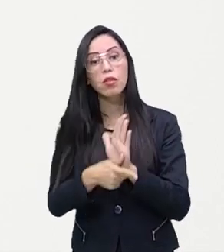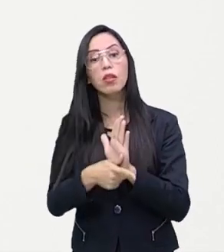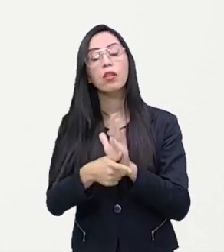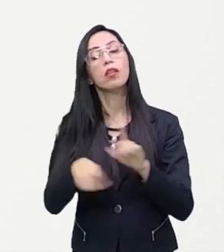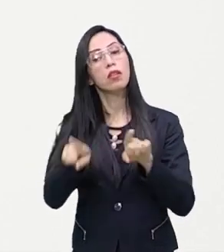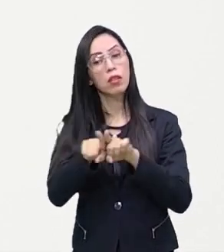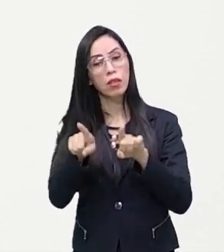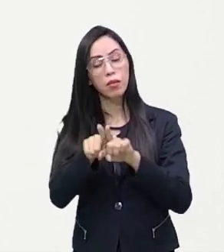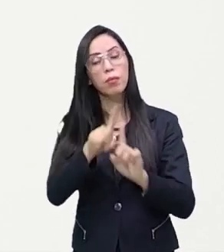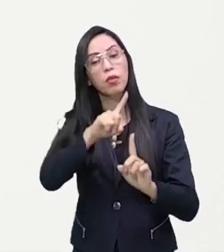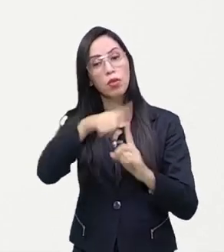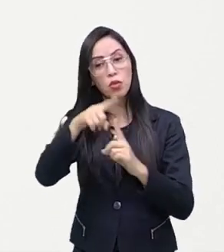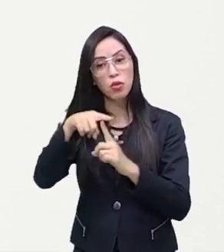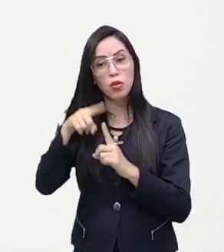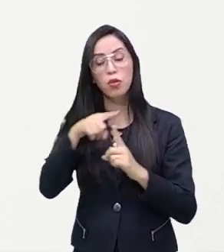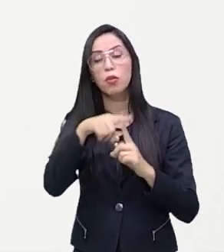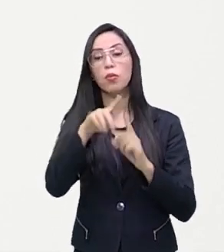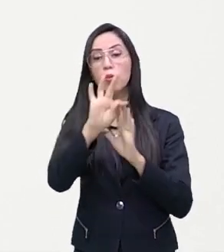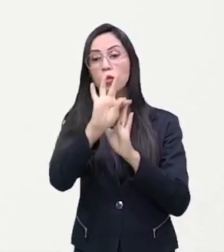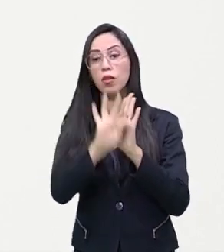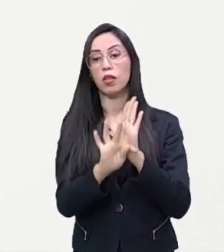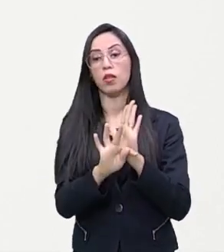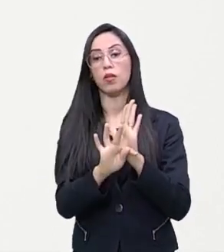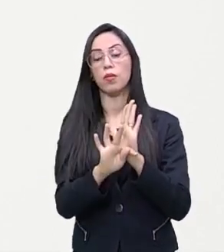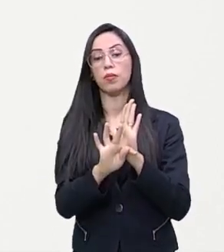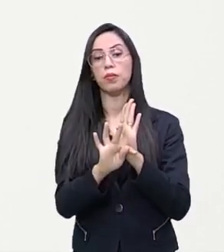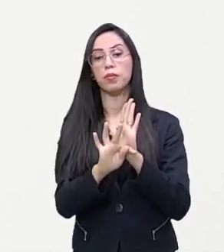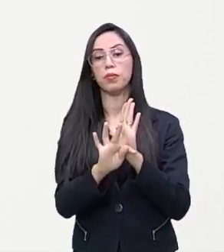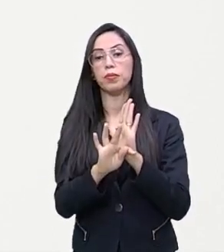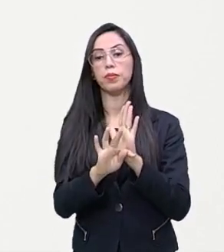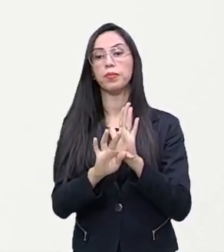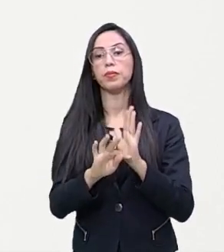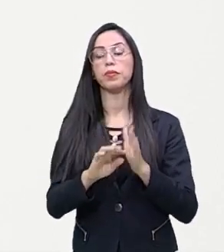gêneros e tipos textuais.